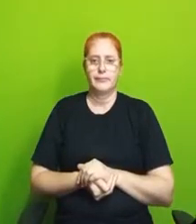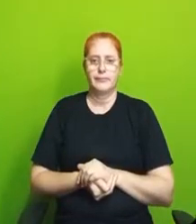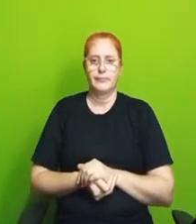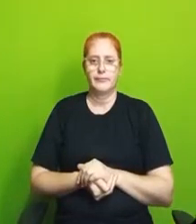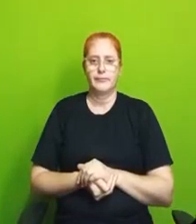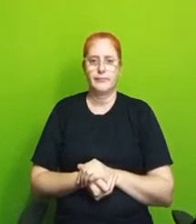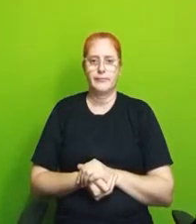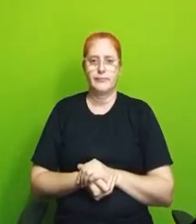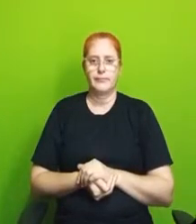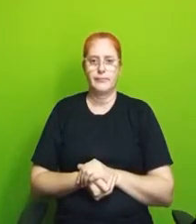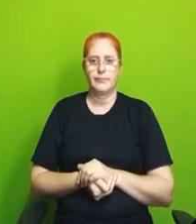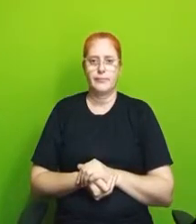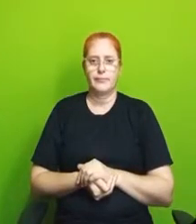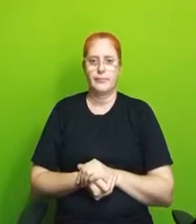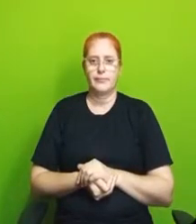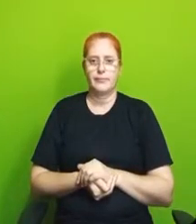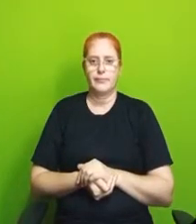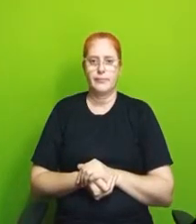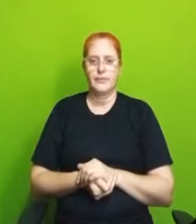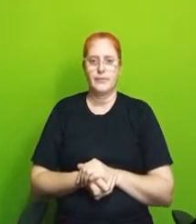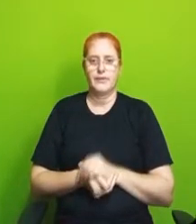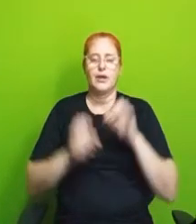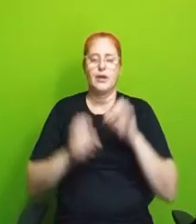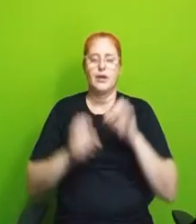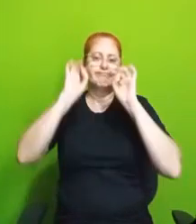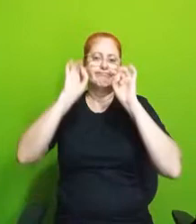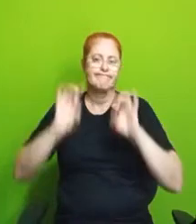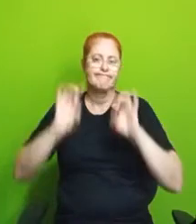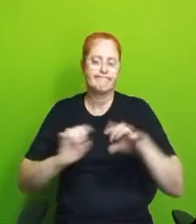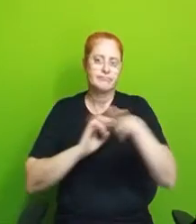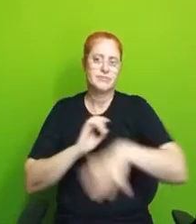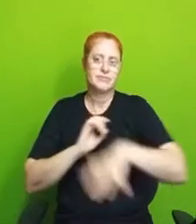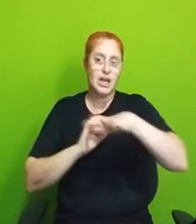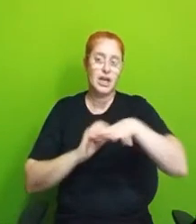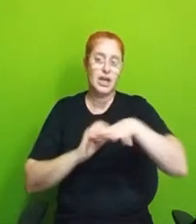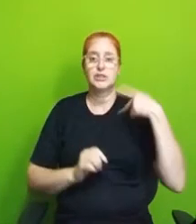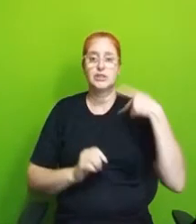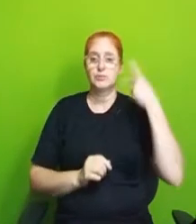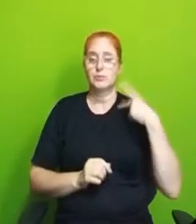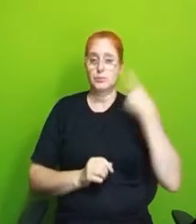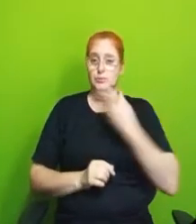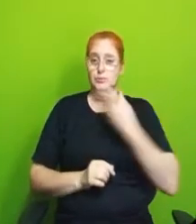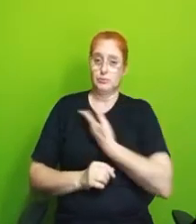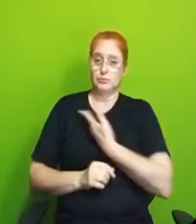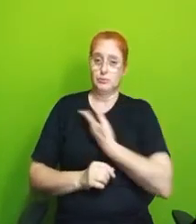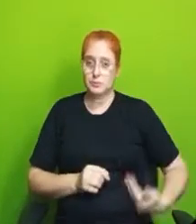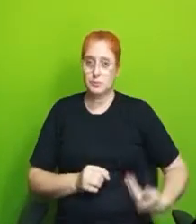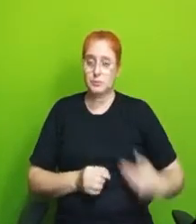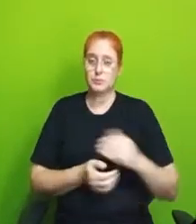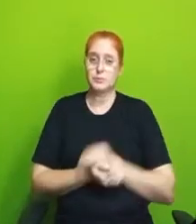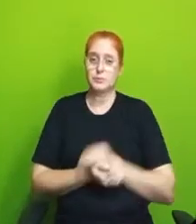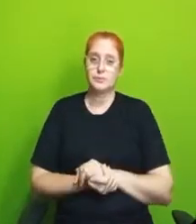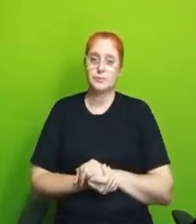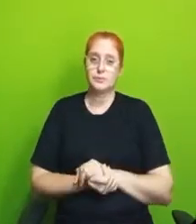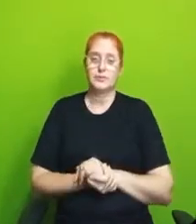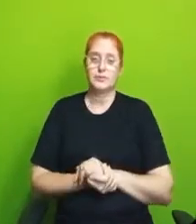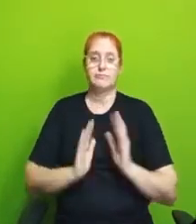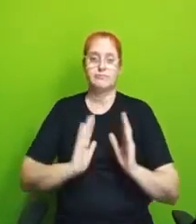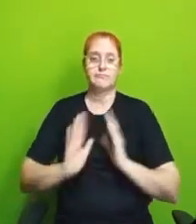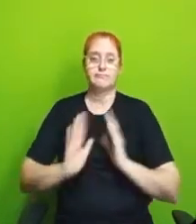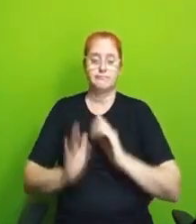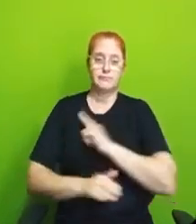ir identificando como, especialmente no âmbito das políticas de assistência social, né? No período dos governos